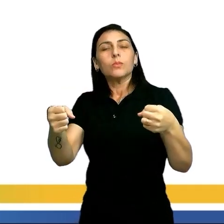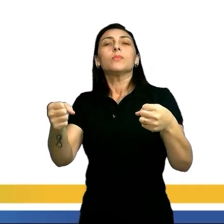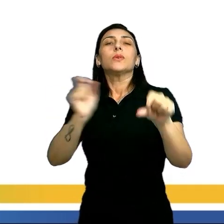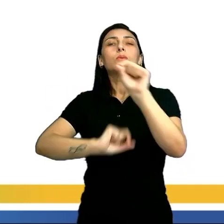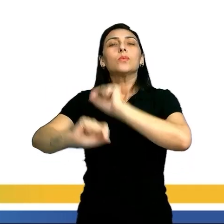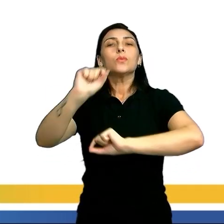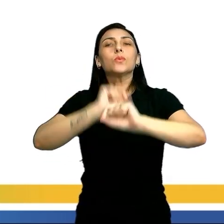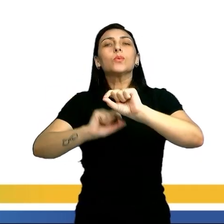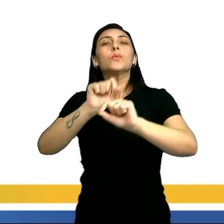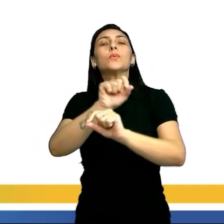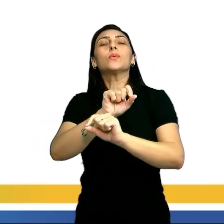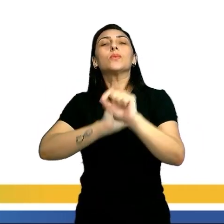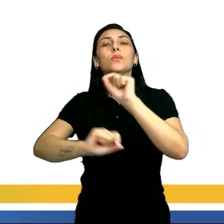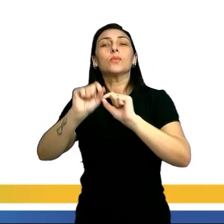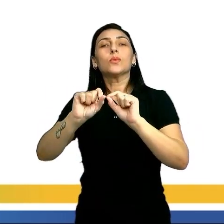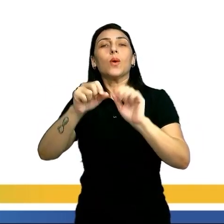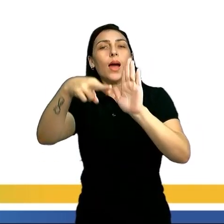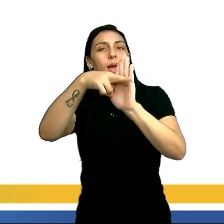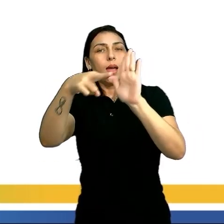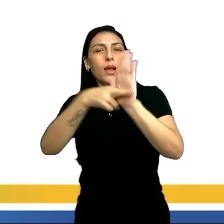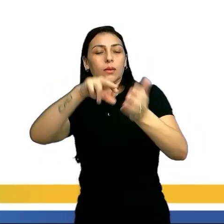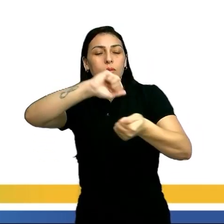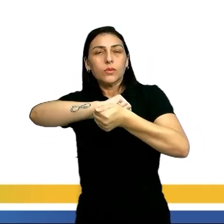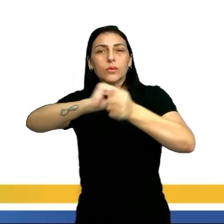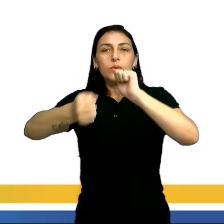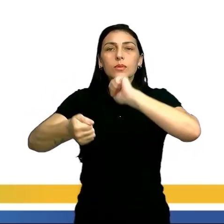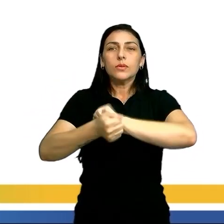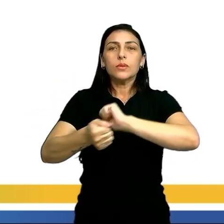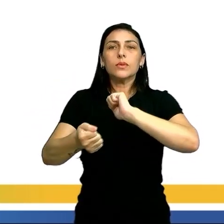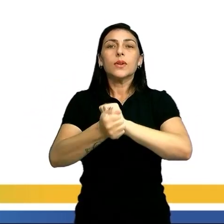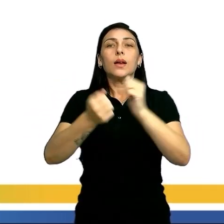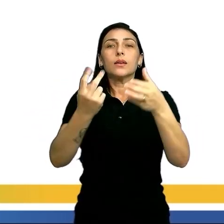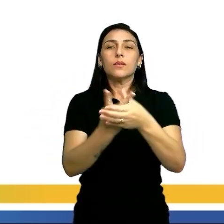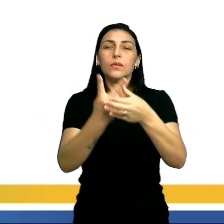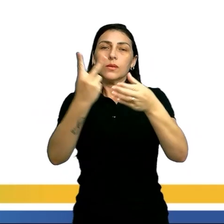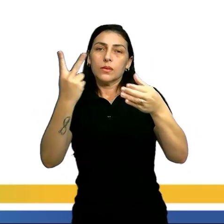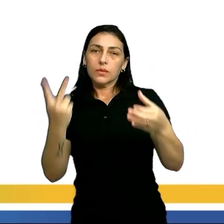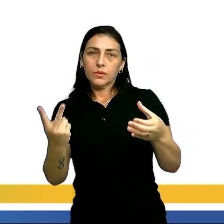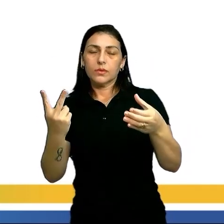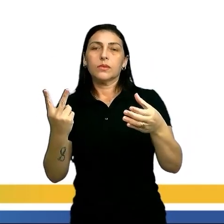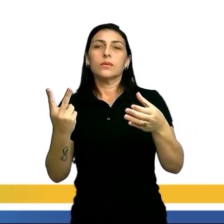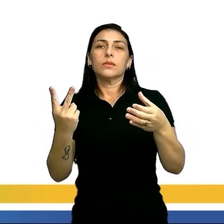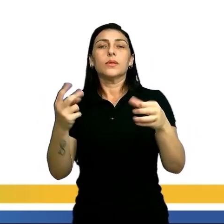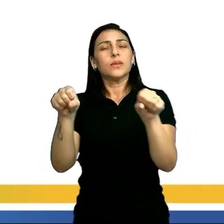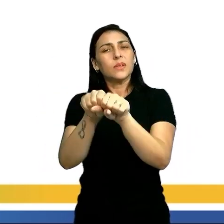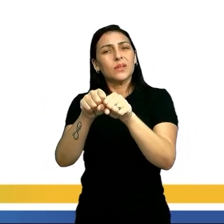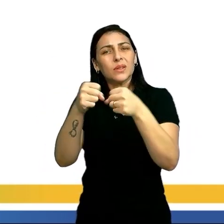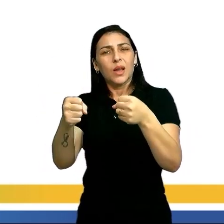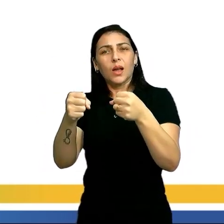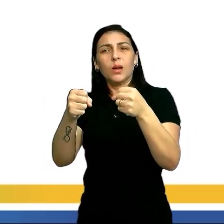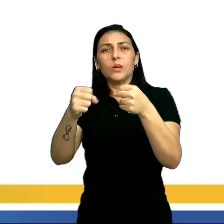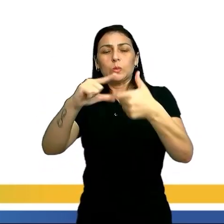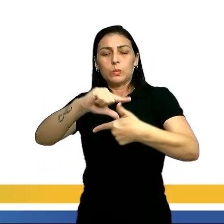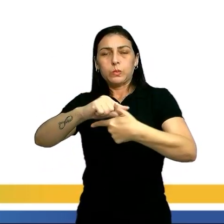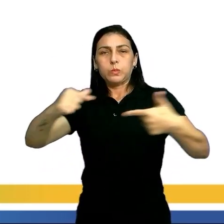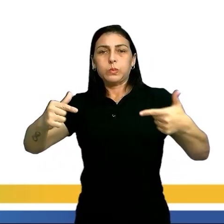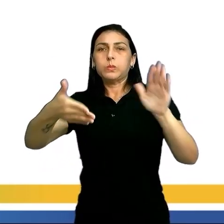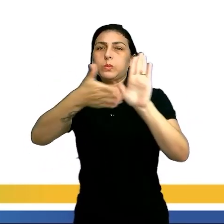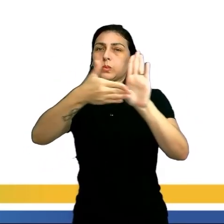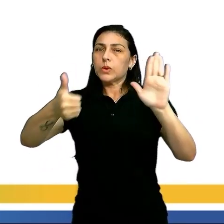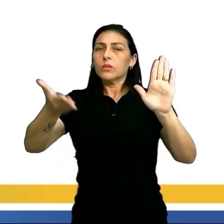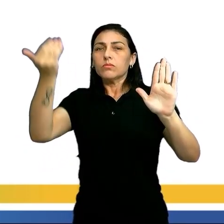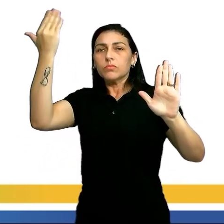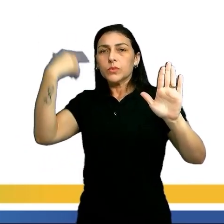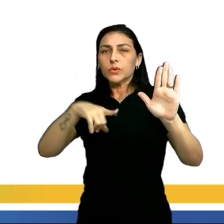quebra, ruptura, se associa aí às vanguardas, a essa quebra de um padrão estético que se